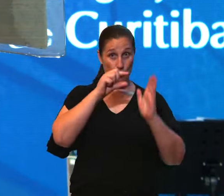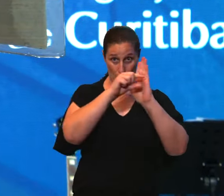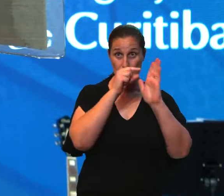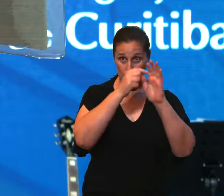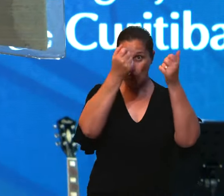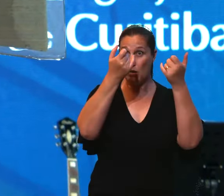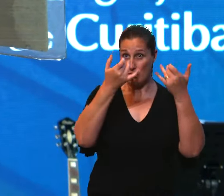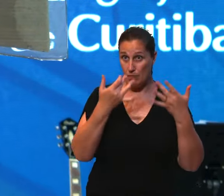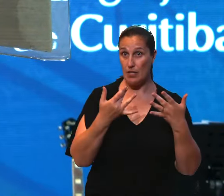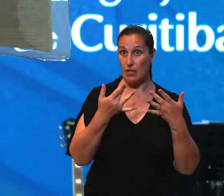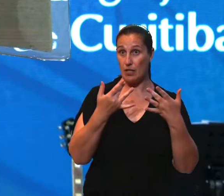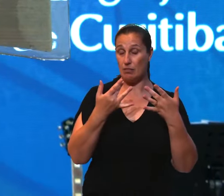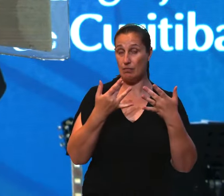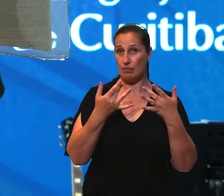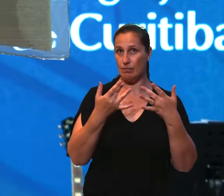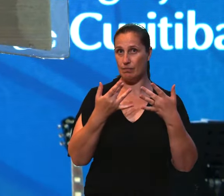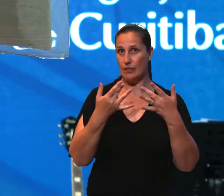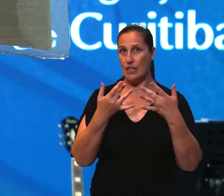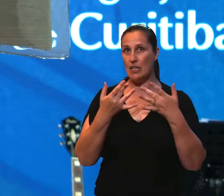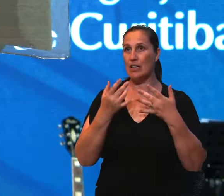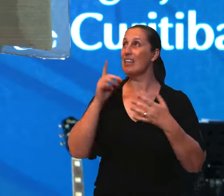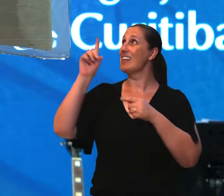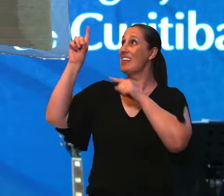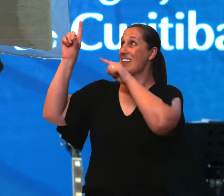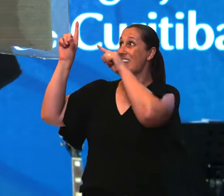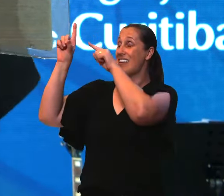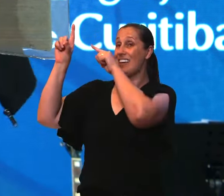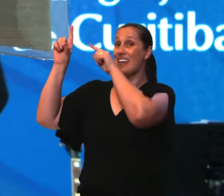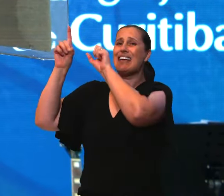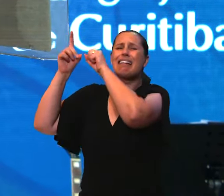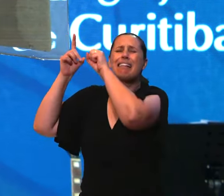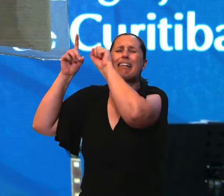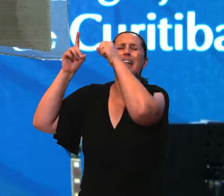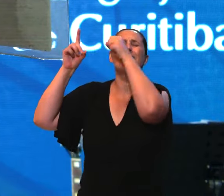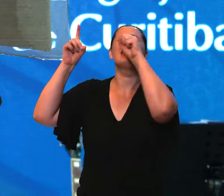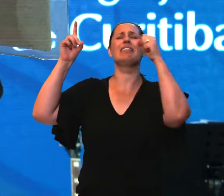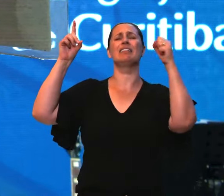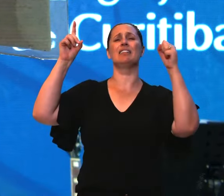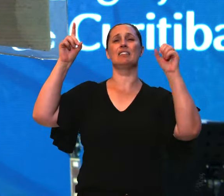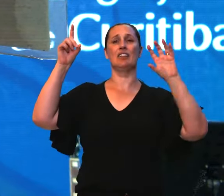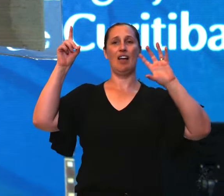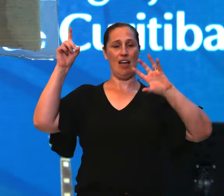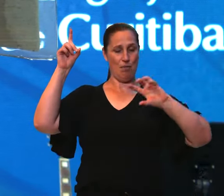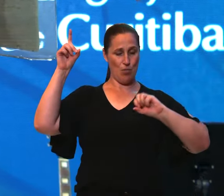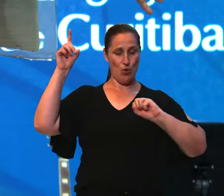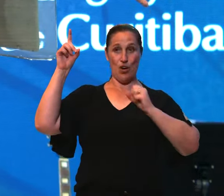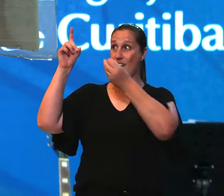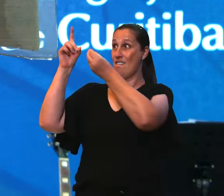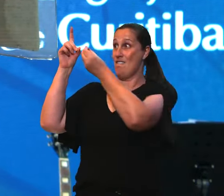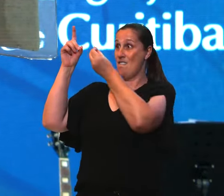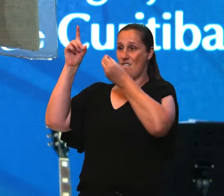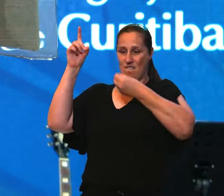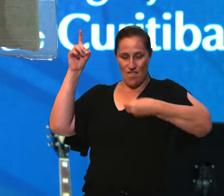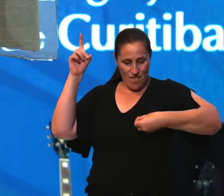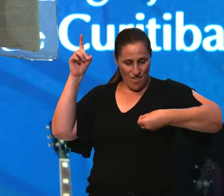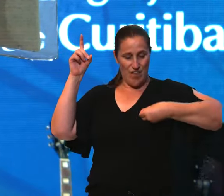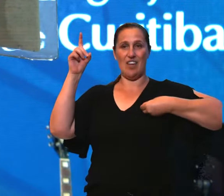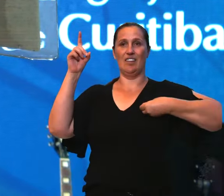ele diz assim pelo seu grande amor e ele entra no cinco nos deu Vida em